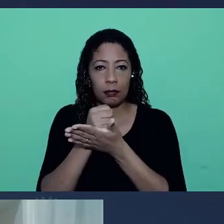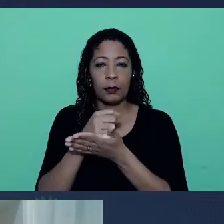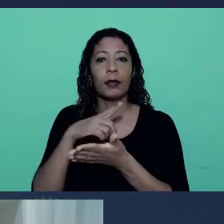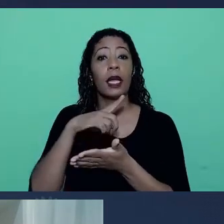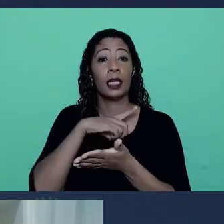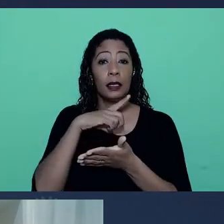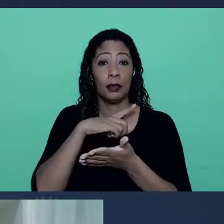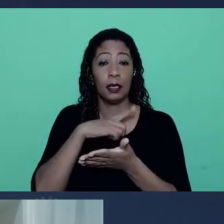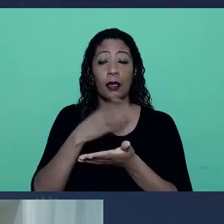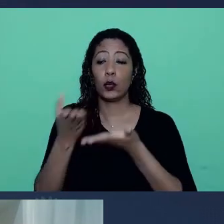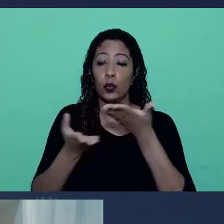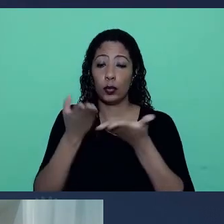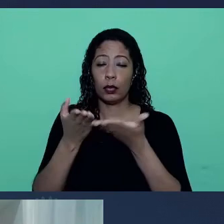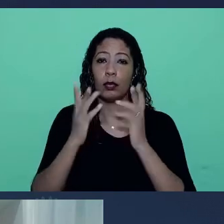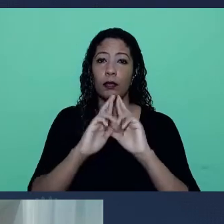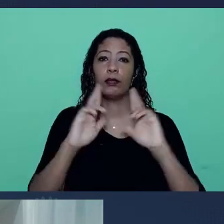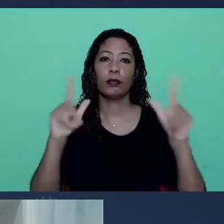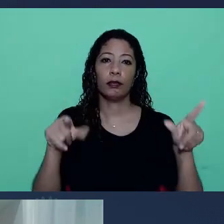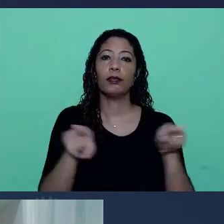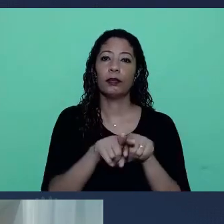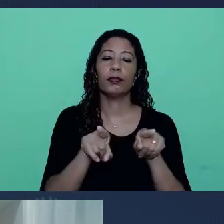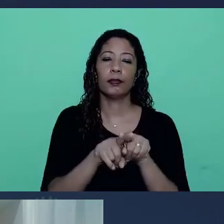também diferenciado.